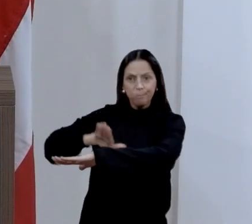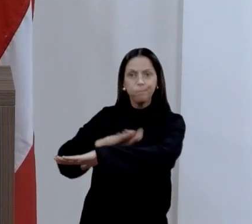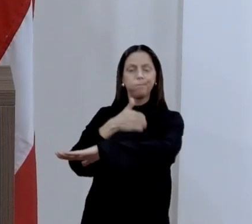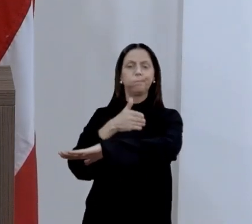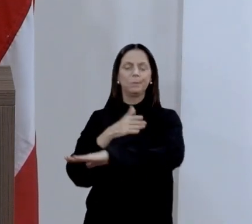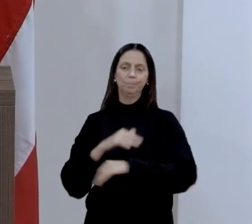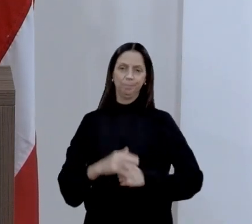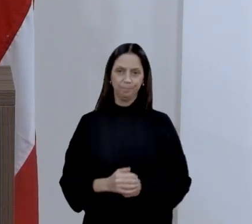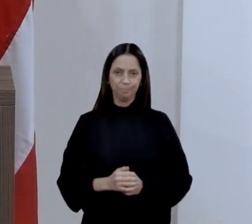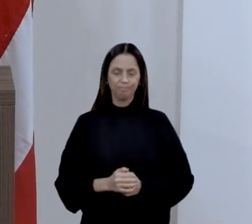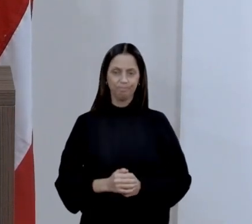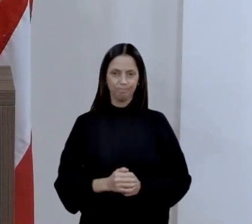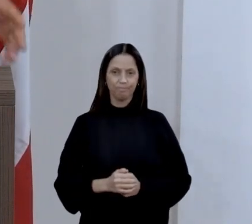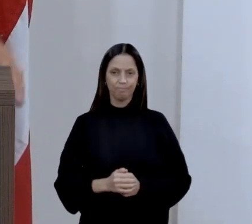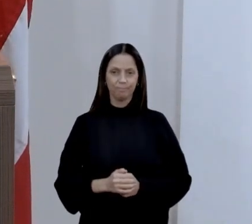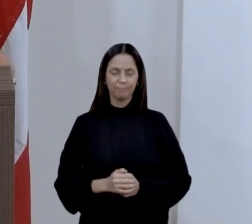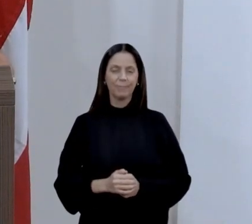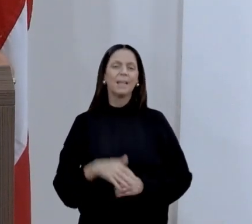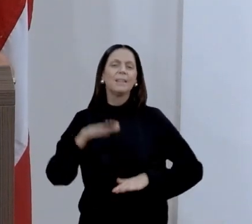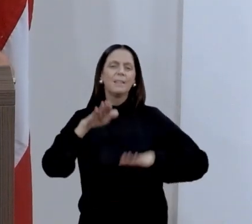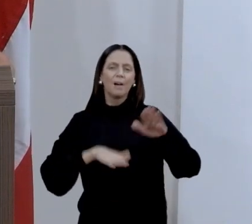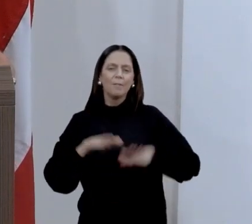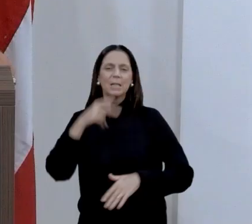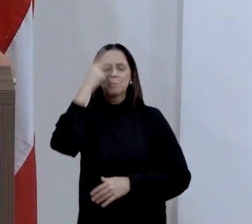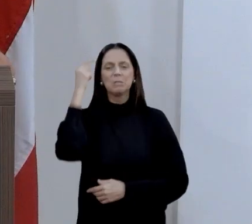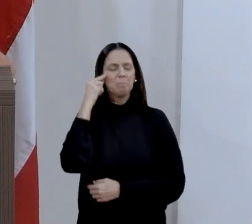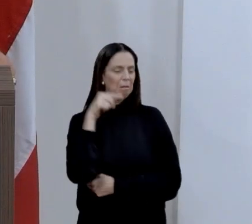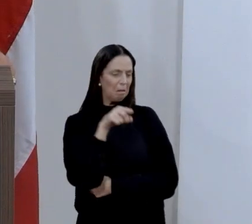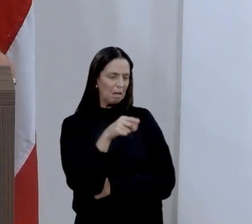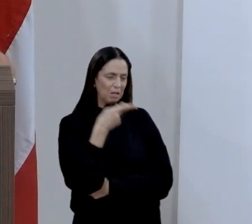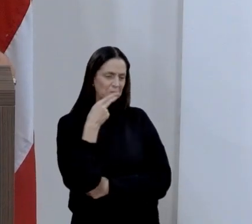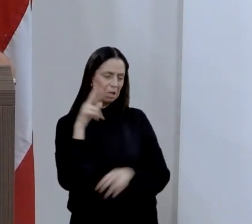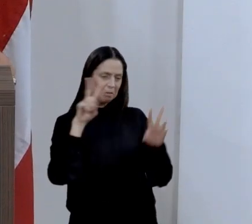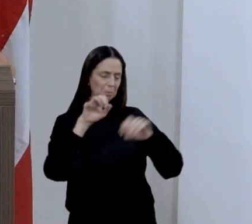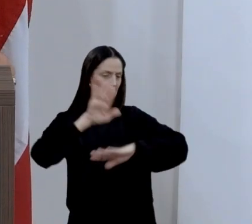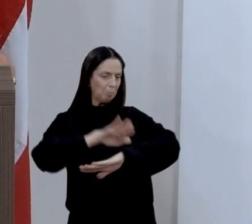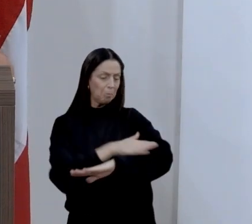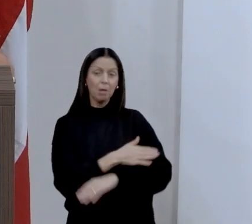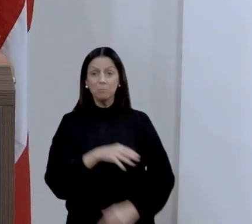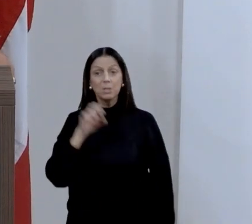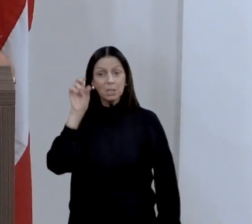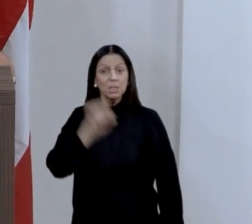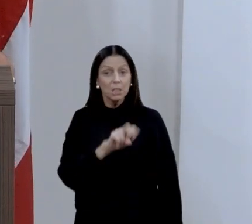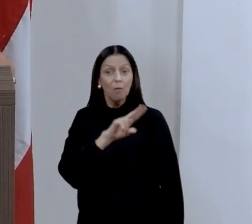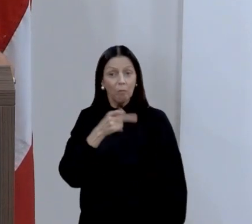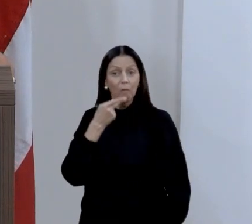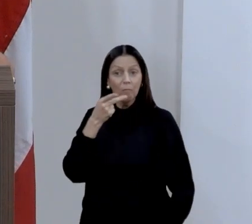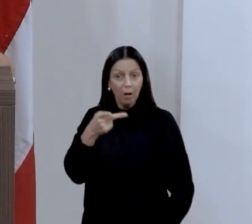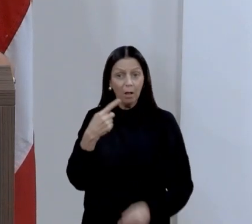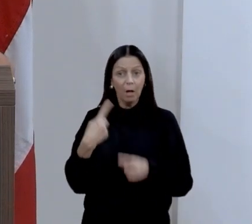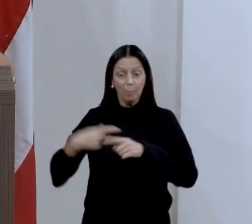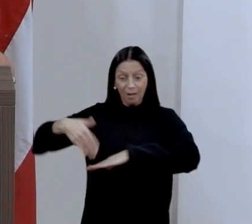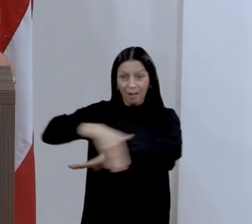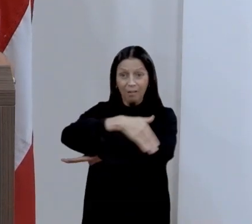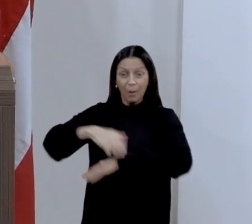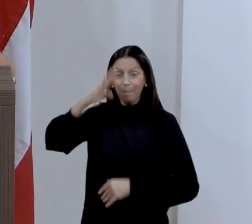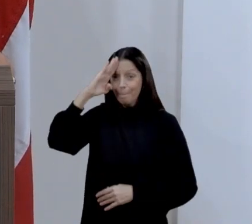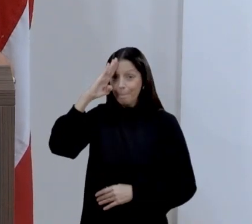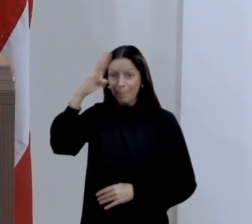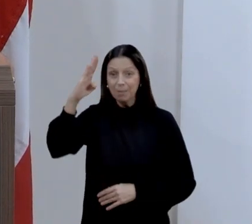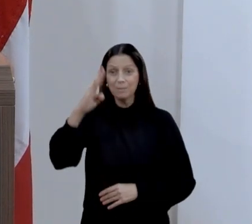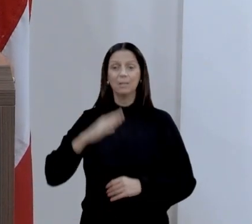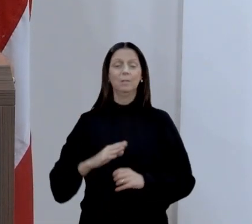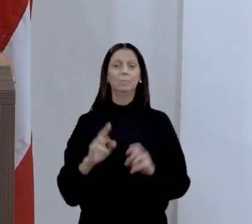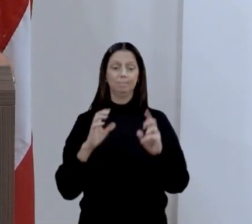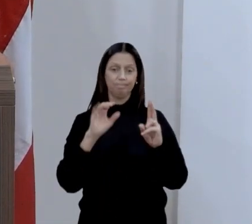algumas pessoas vão dizer, poxa, o vereador está perdendo tempo para falar de buraco. Sim. É um buraco, vereador Diego, que está na via principal, na rua Franz Miller, no